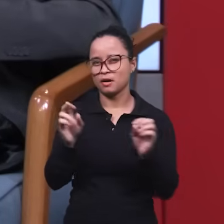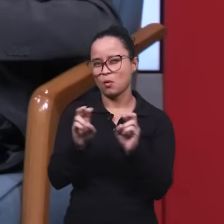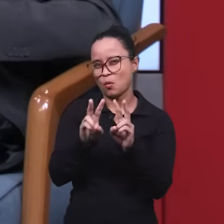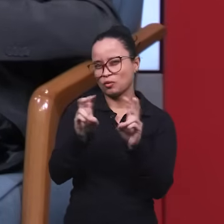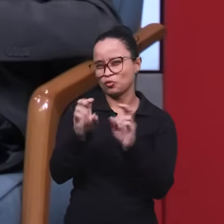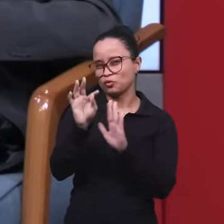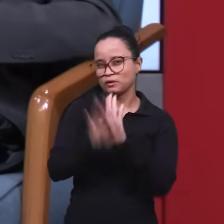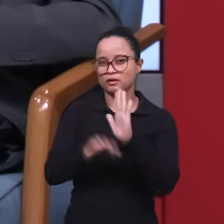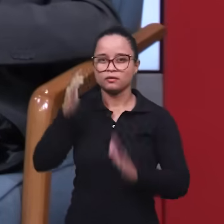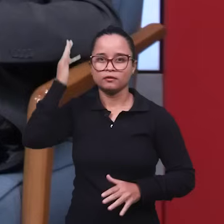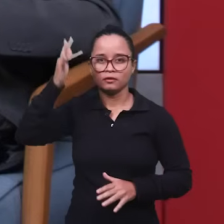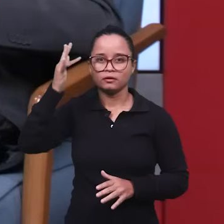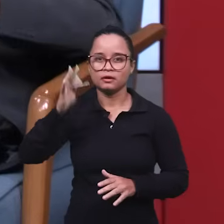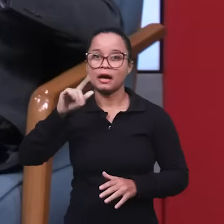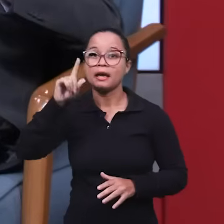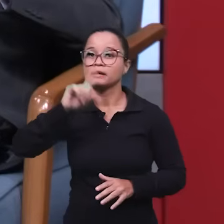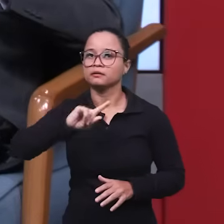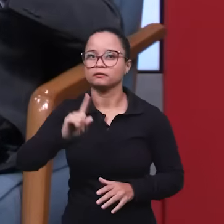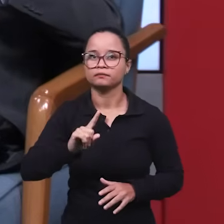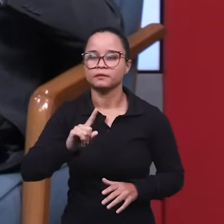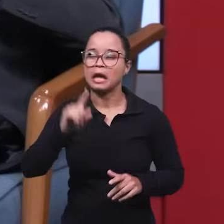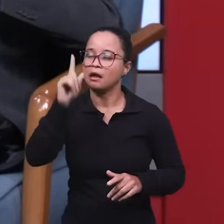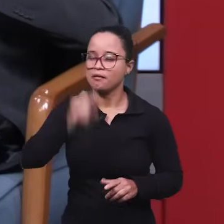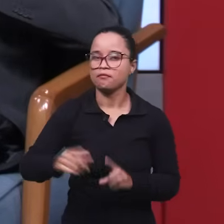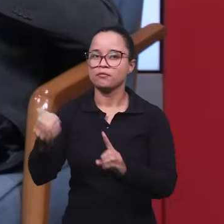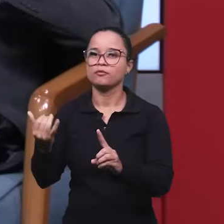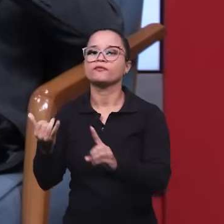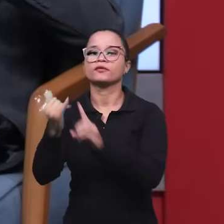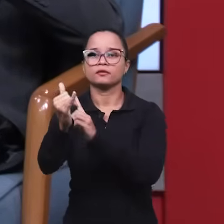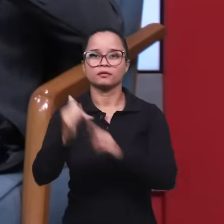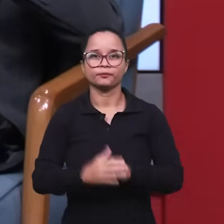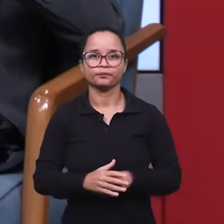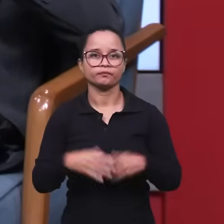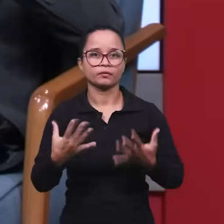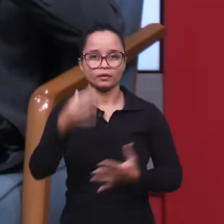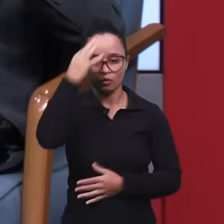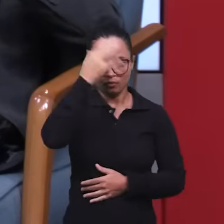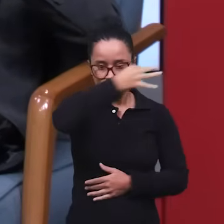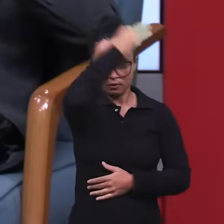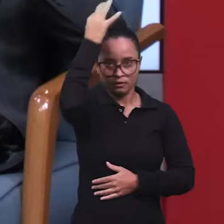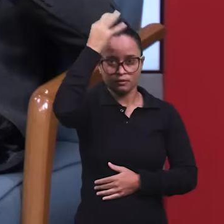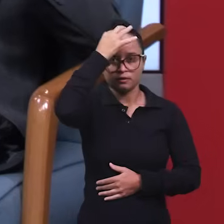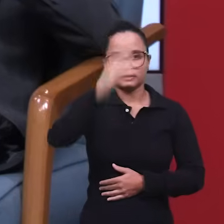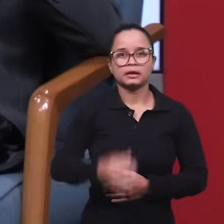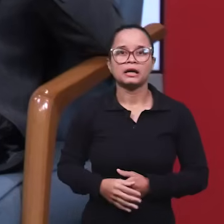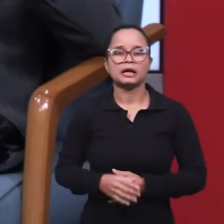termo filosófico. Não, não é. É profético. O Espírito Santo não tem nenhuma